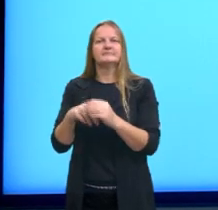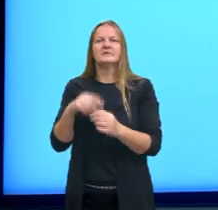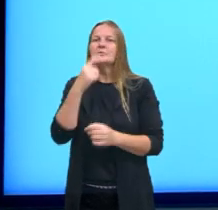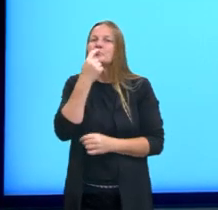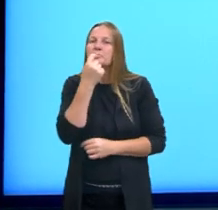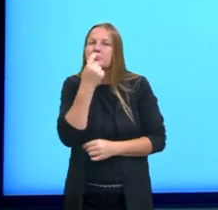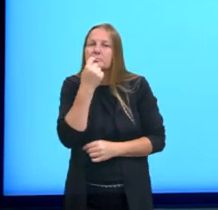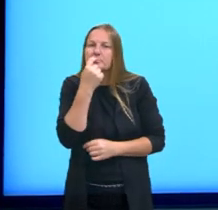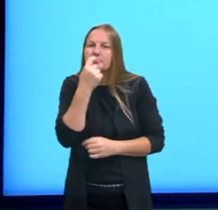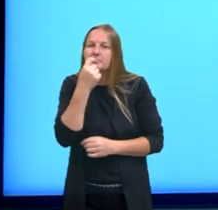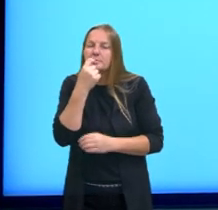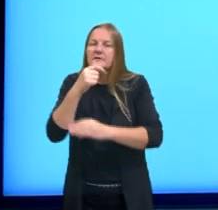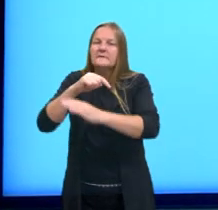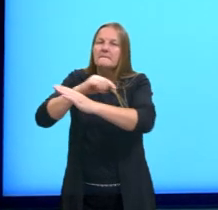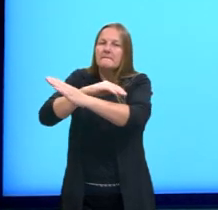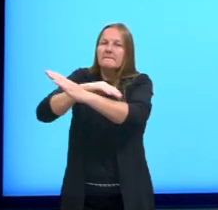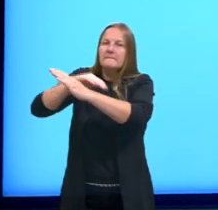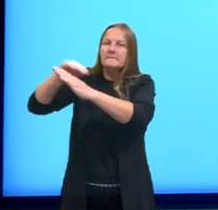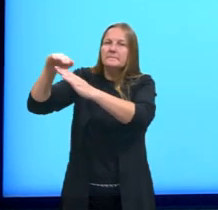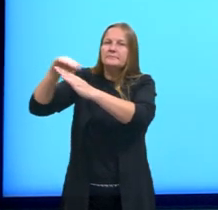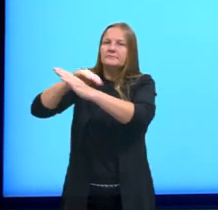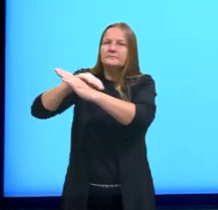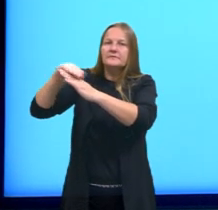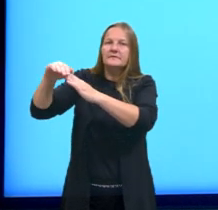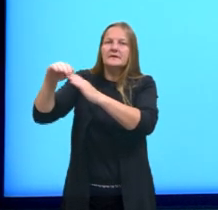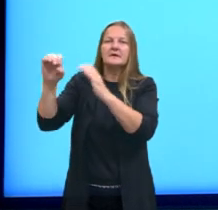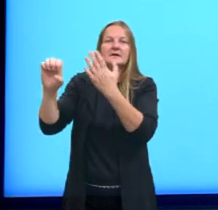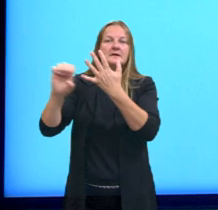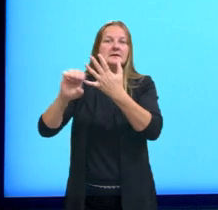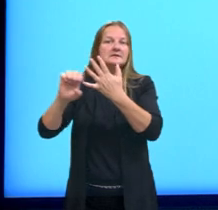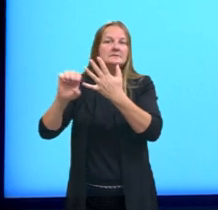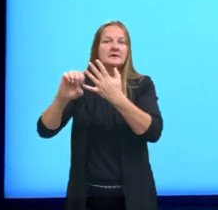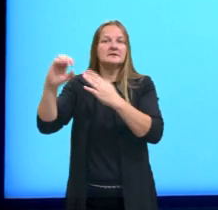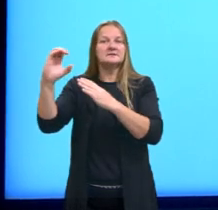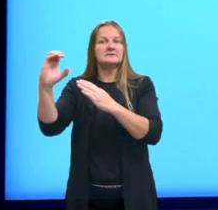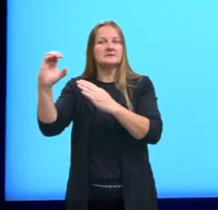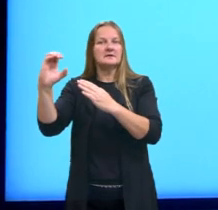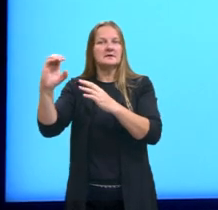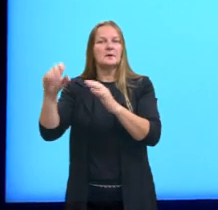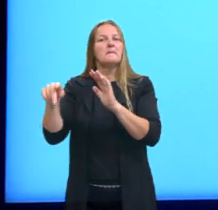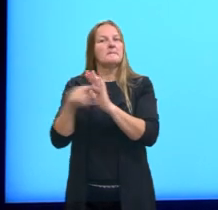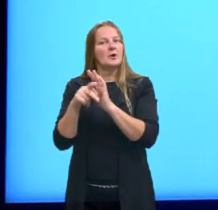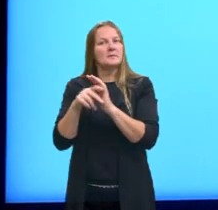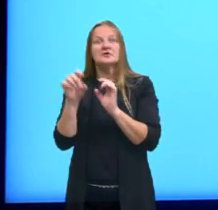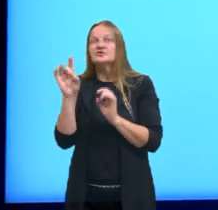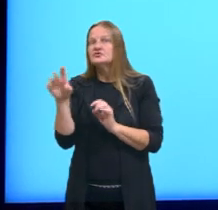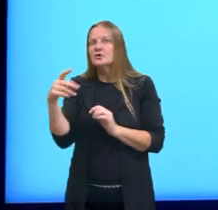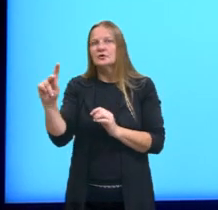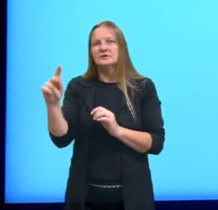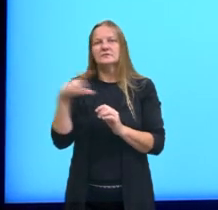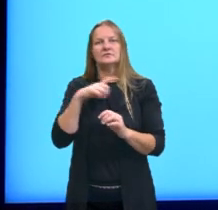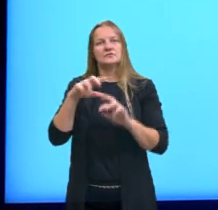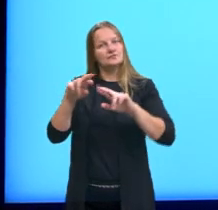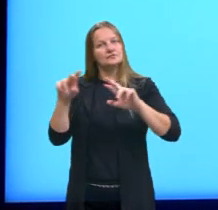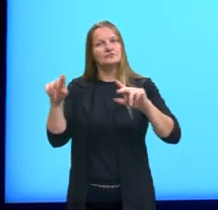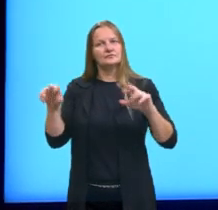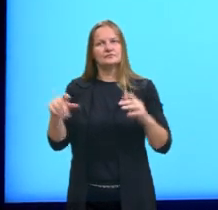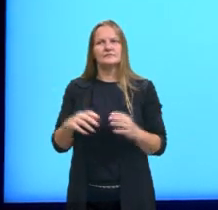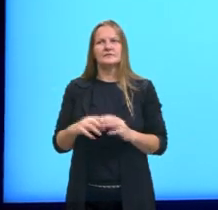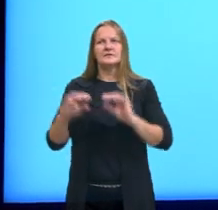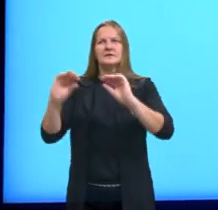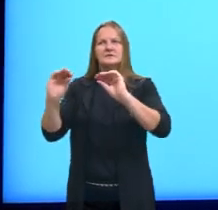nós temos a história particular da espécie certo lembrando se nós